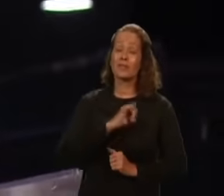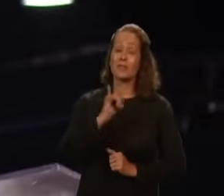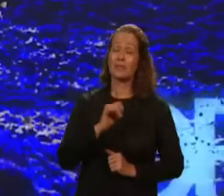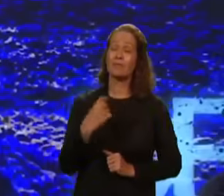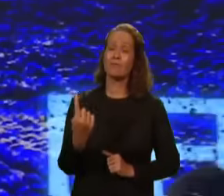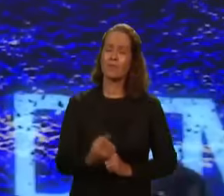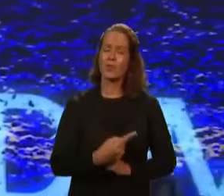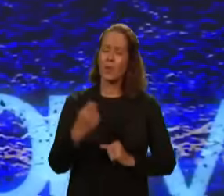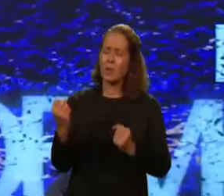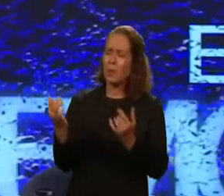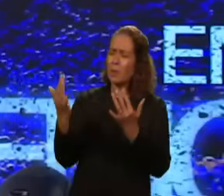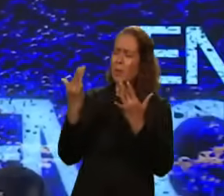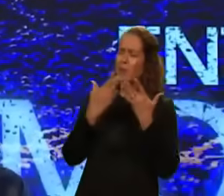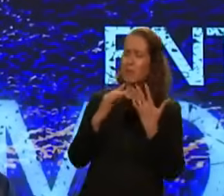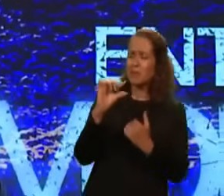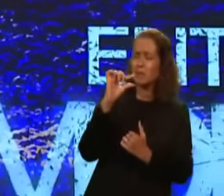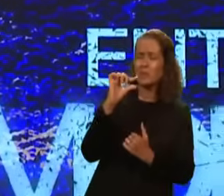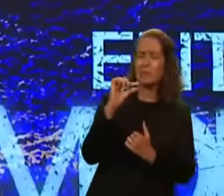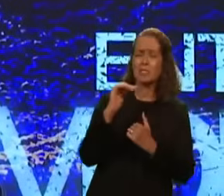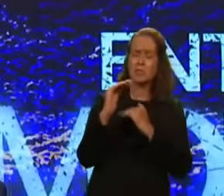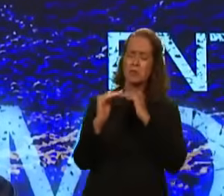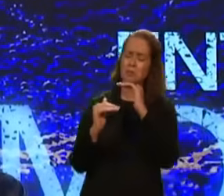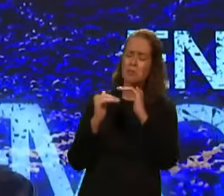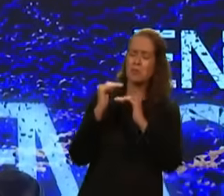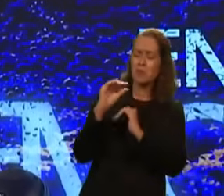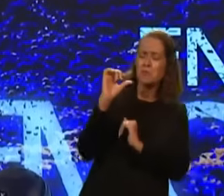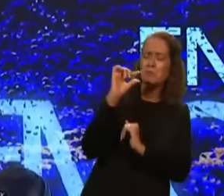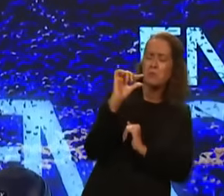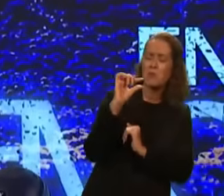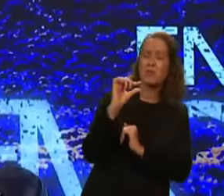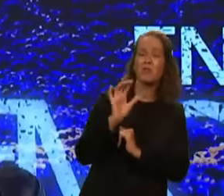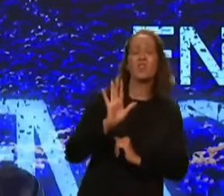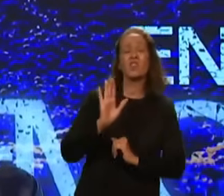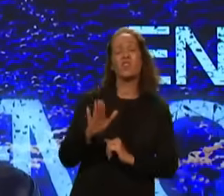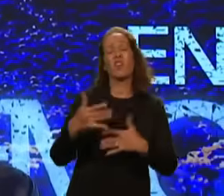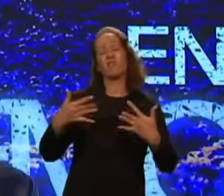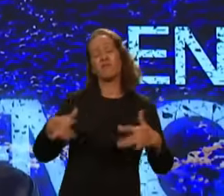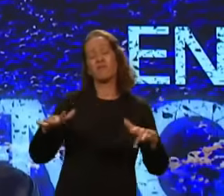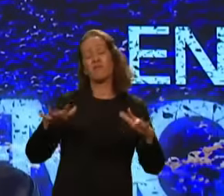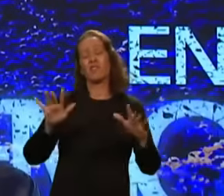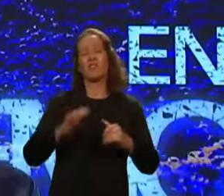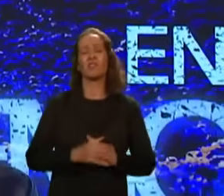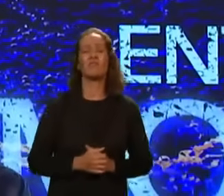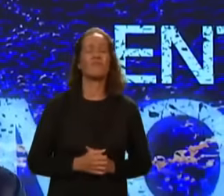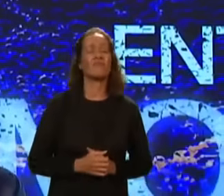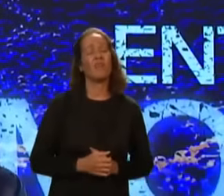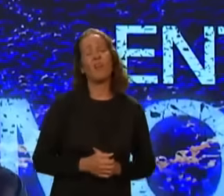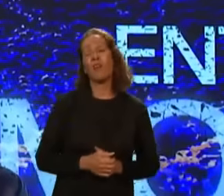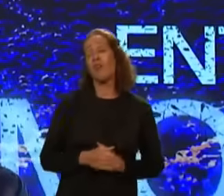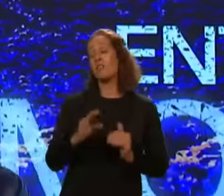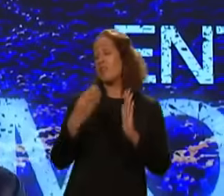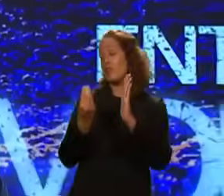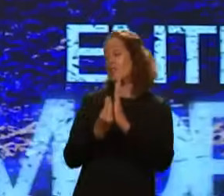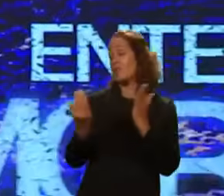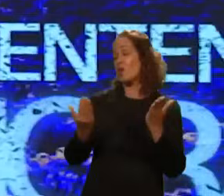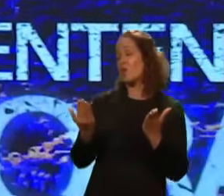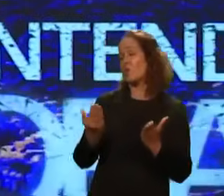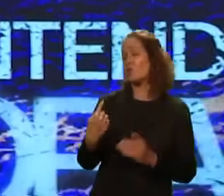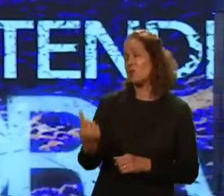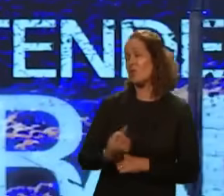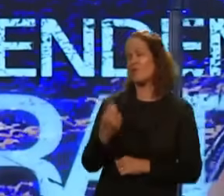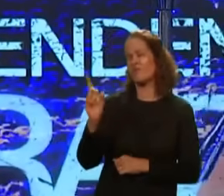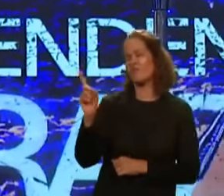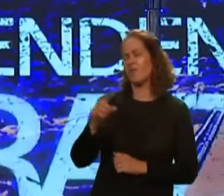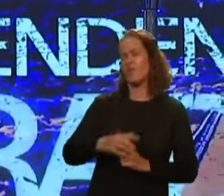bencinha assim, cresce na vida um tantinho assim e já relaxa. Não, a gente não vamos na igreja hoje não. Não, a gente agora